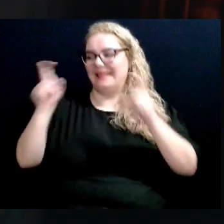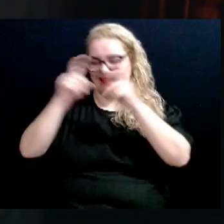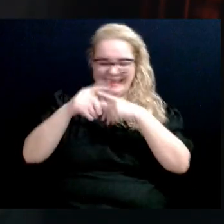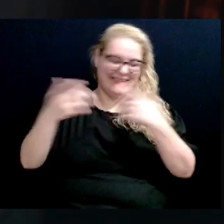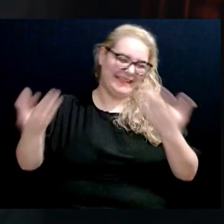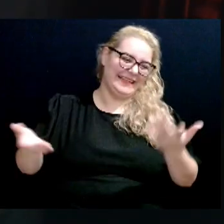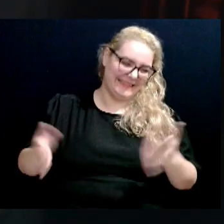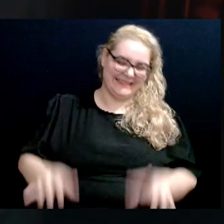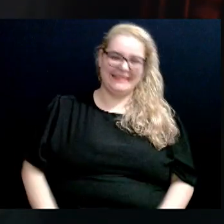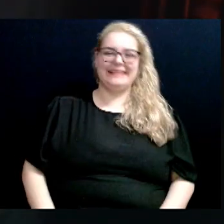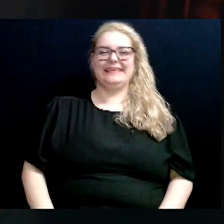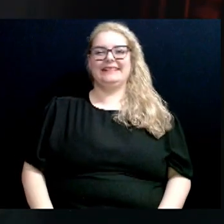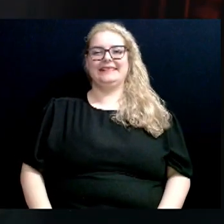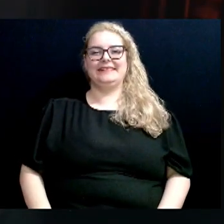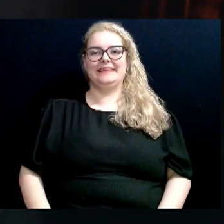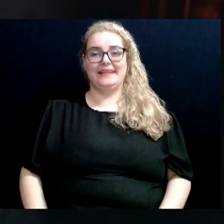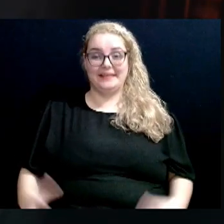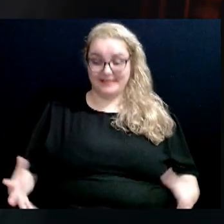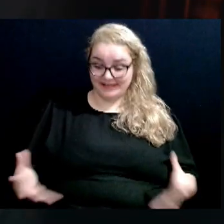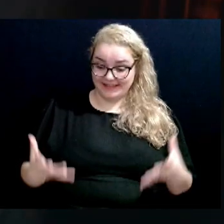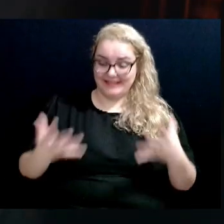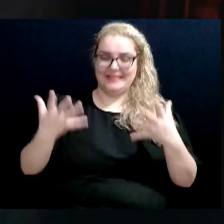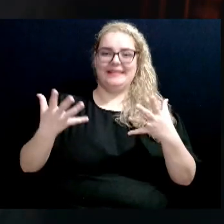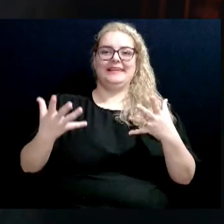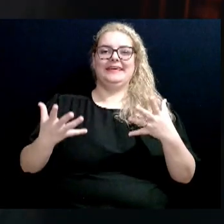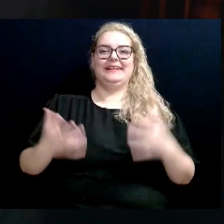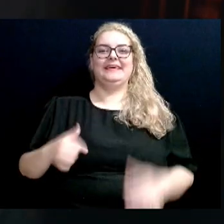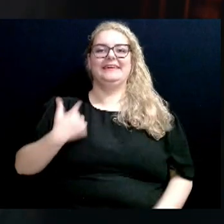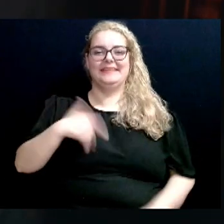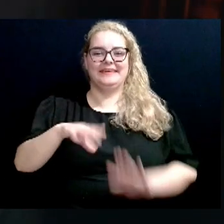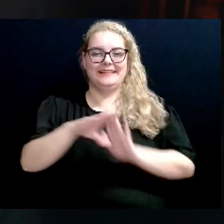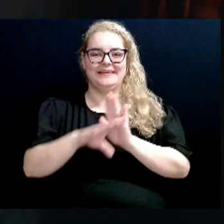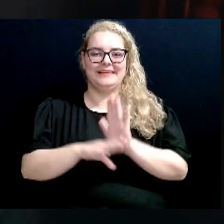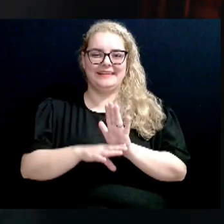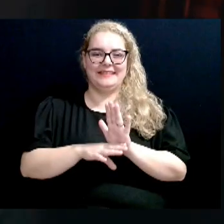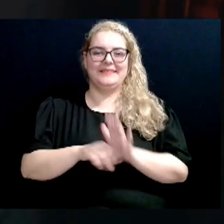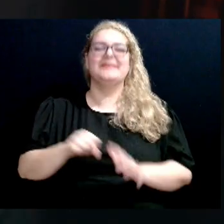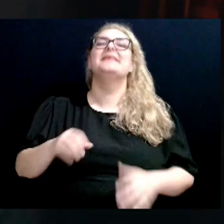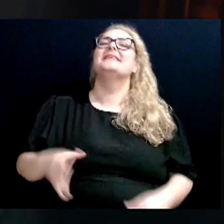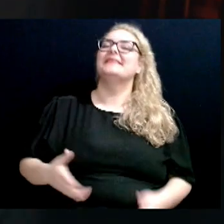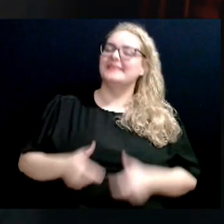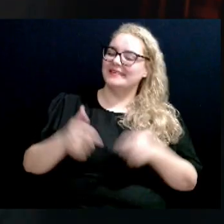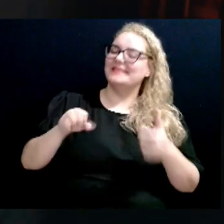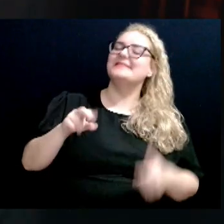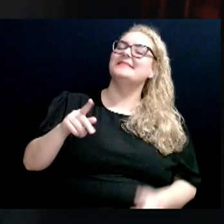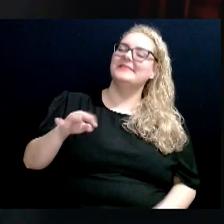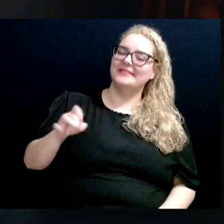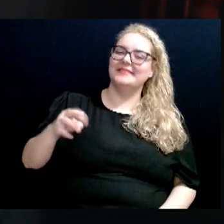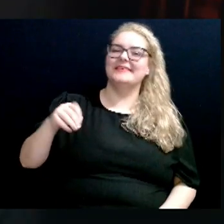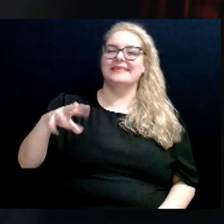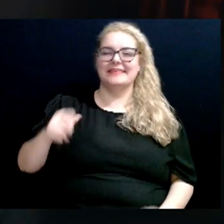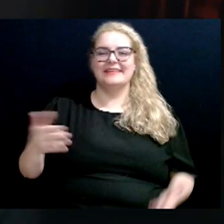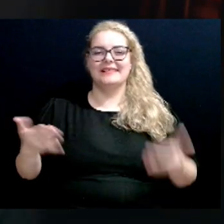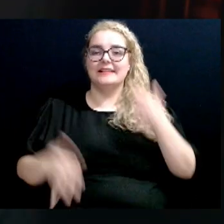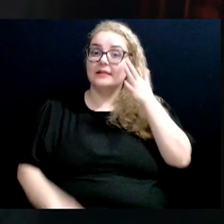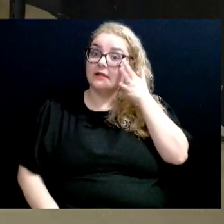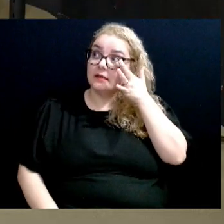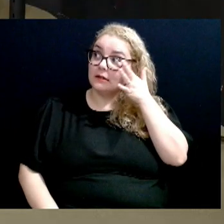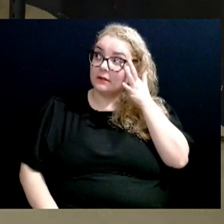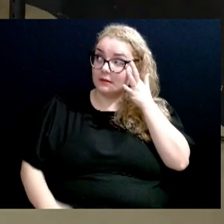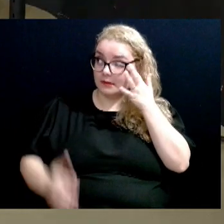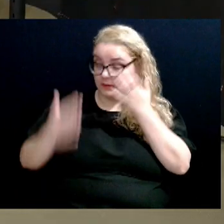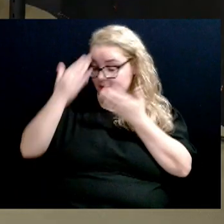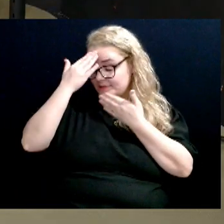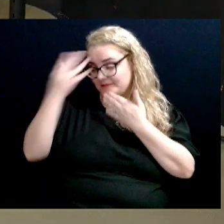bem incrementado o nosso programa, bem suplementado o programa de hoje. Sim. Queridos, muito obrigada pela participação Prazer, de vocês.